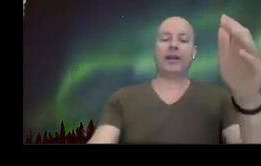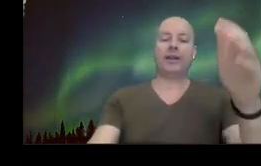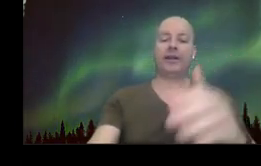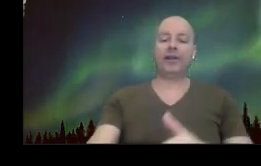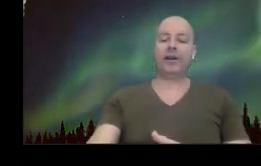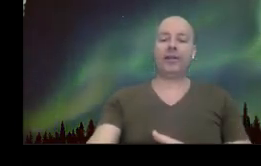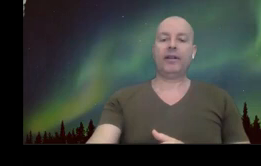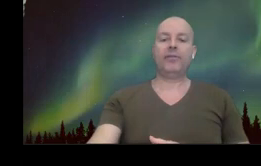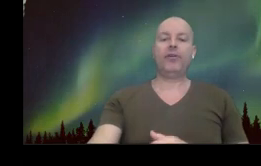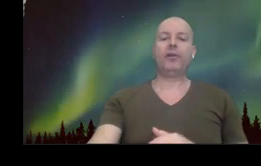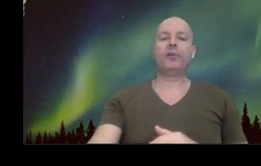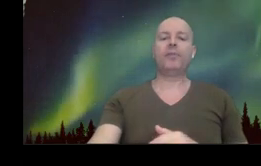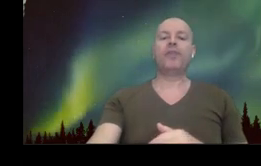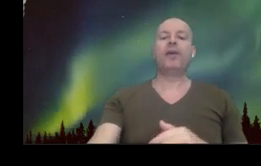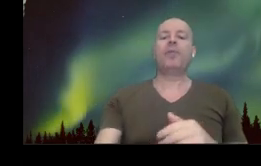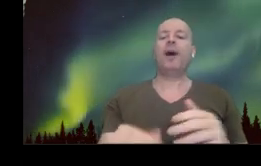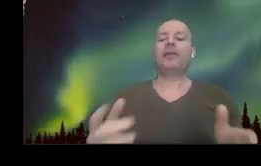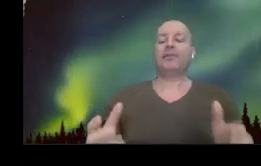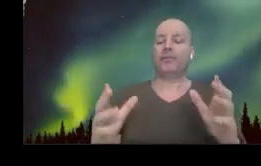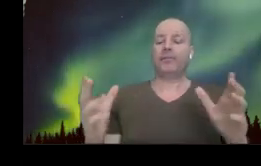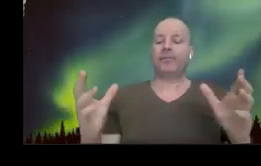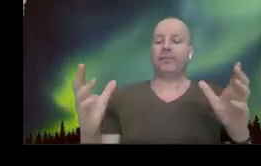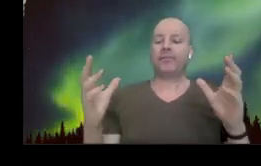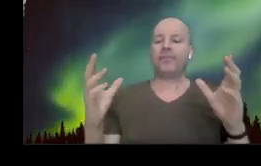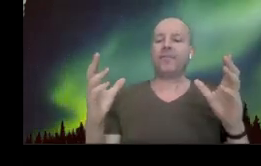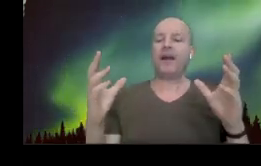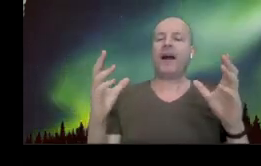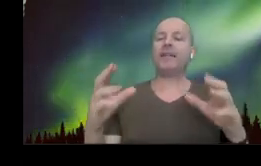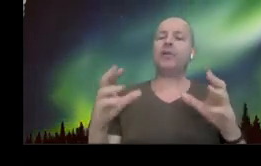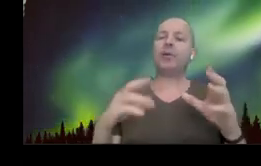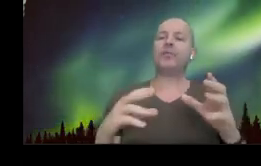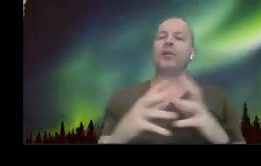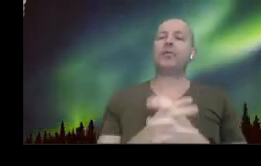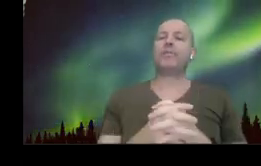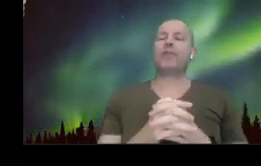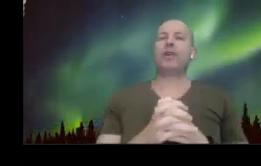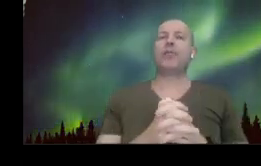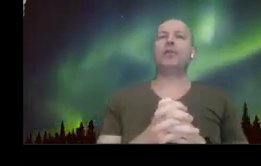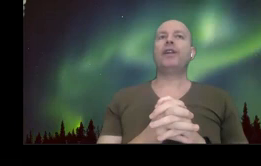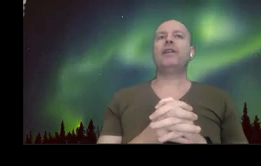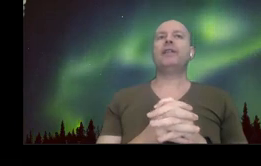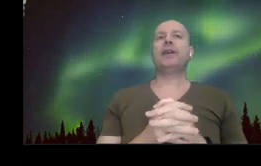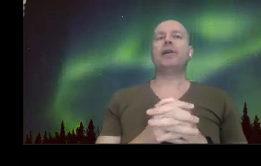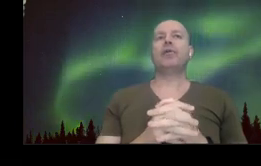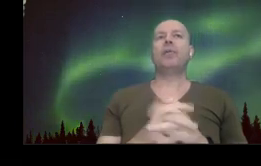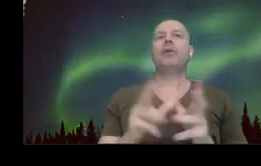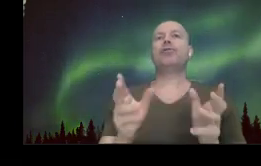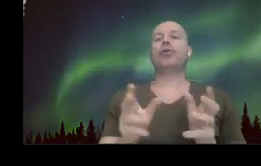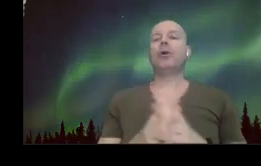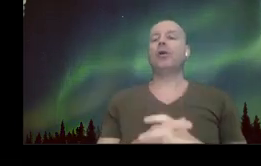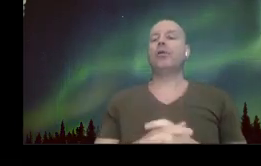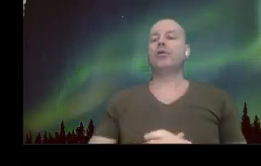deles aqui nessa forma, mas até 2000 eu poderia ter